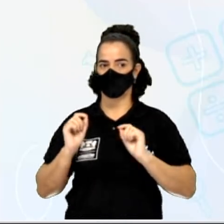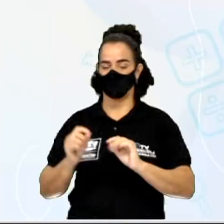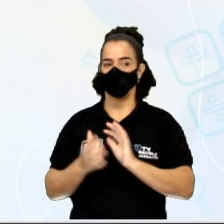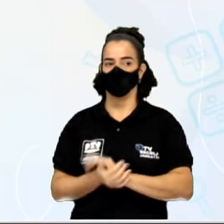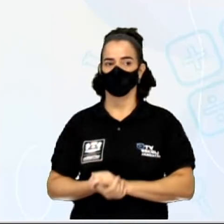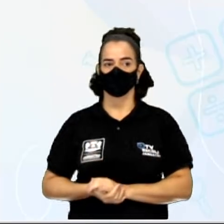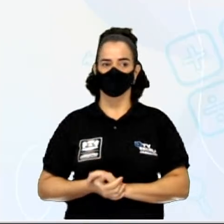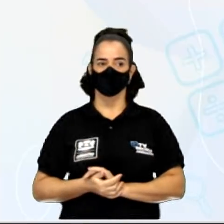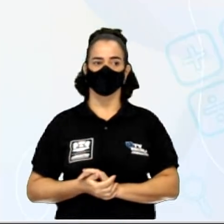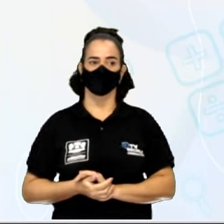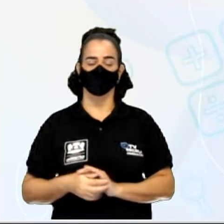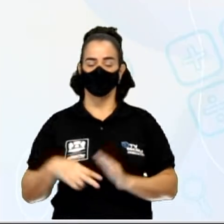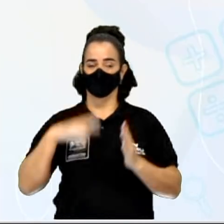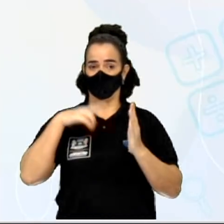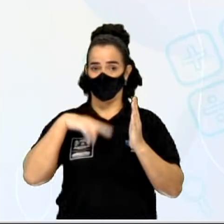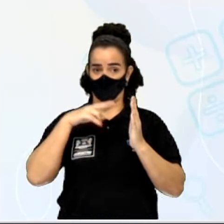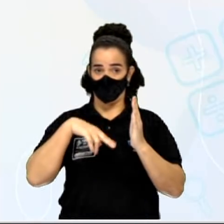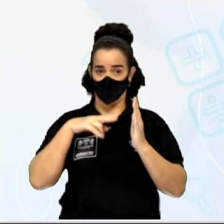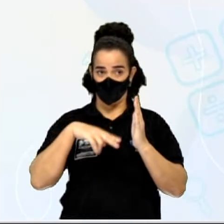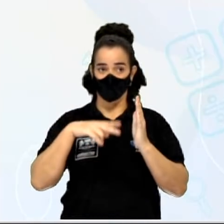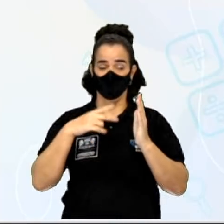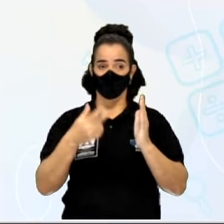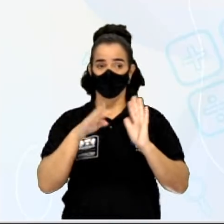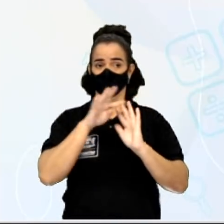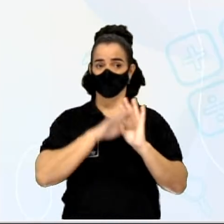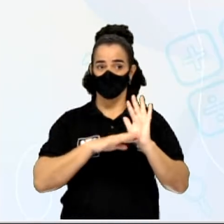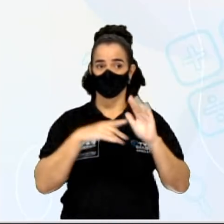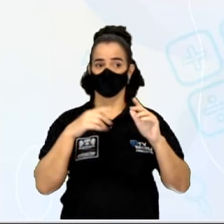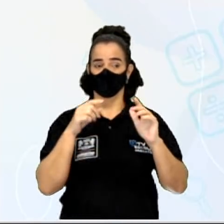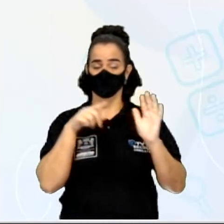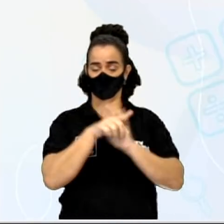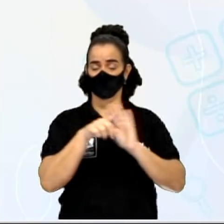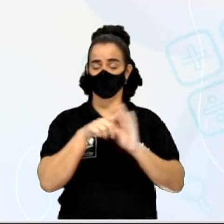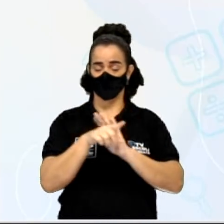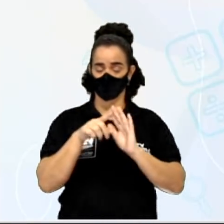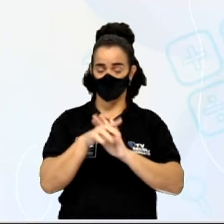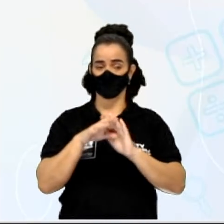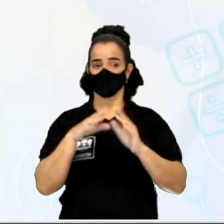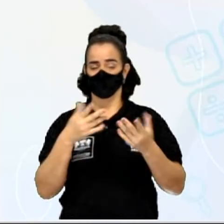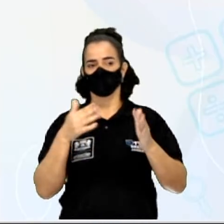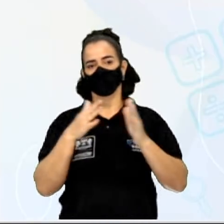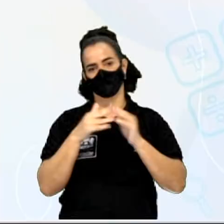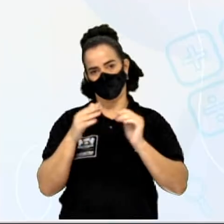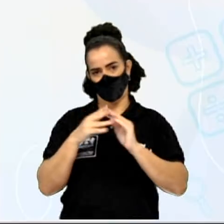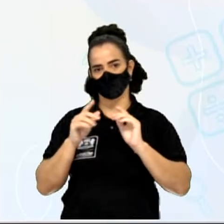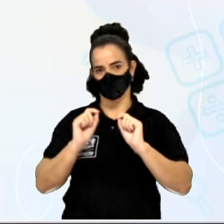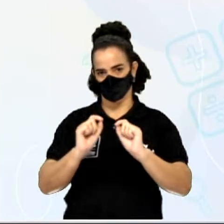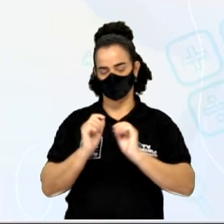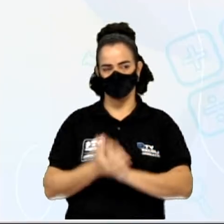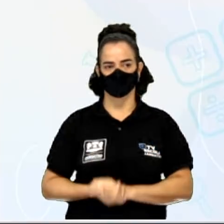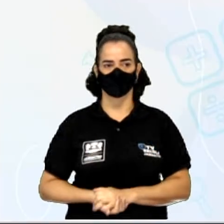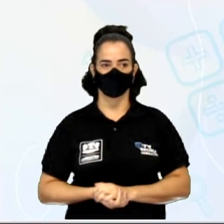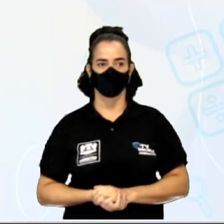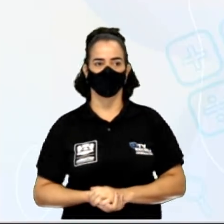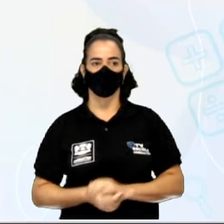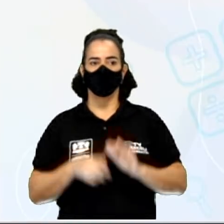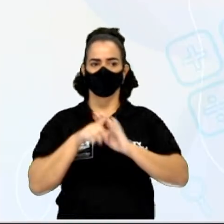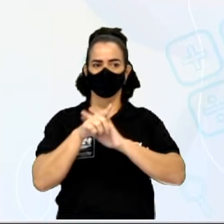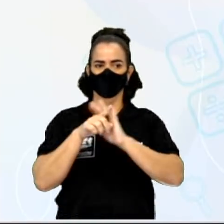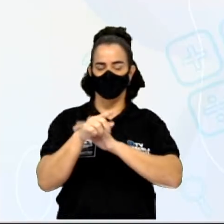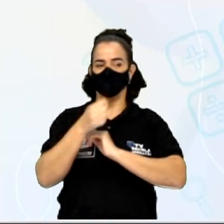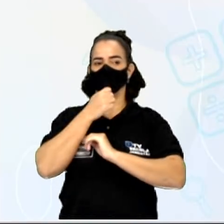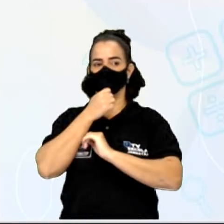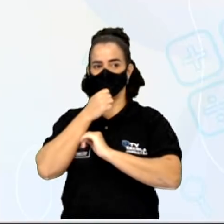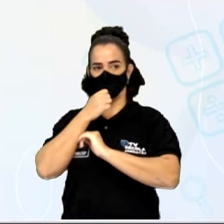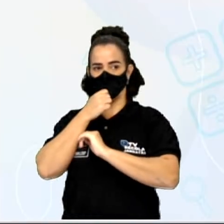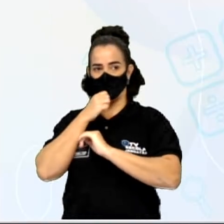seguir relativas à ocorrência do vocábulo os no trecho e responda ao que se pede. O trecho está aí, né? A pesquisa indica ainda que